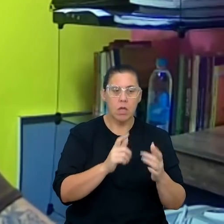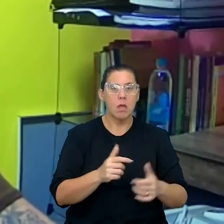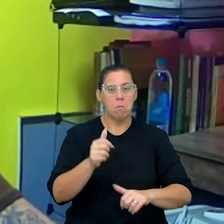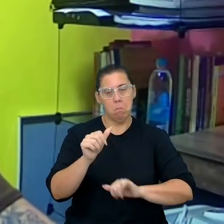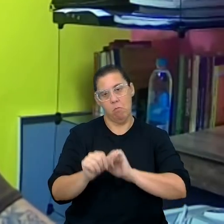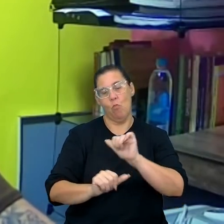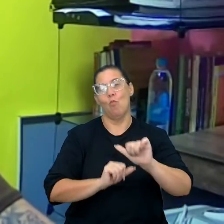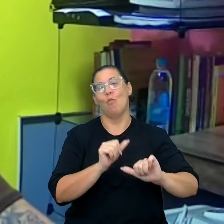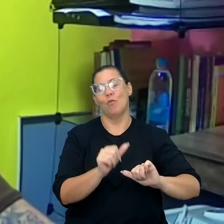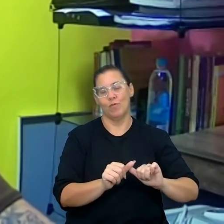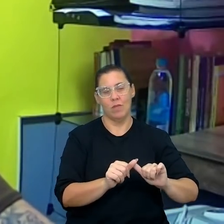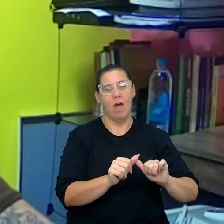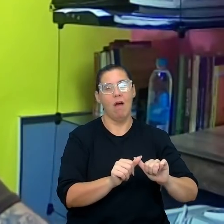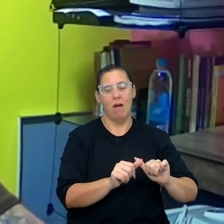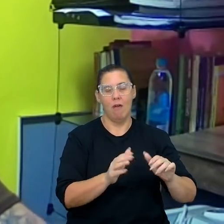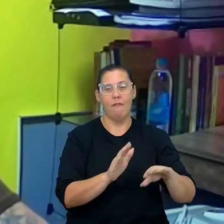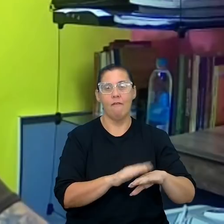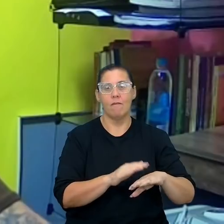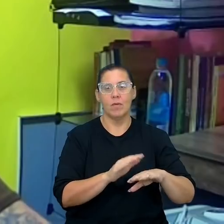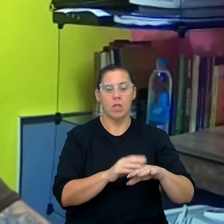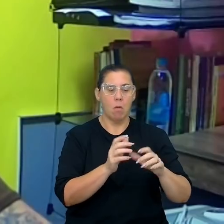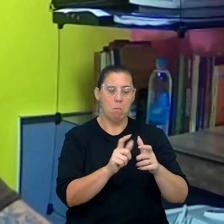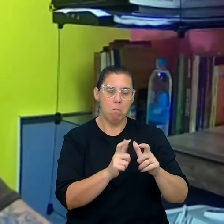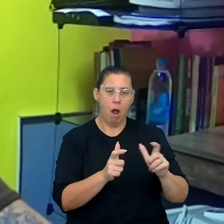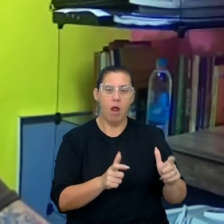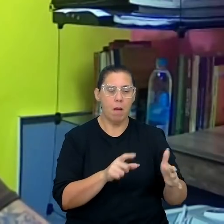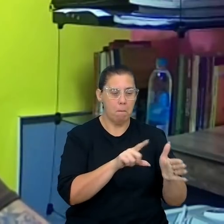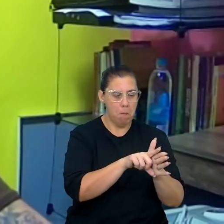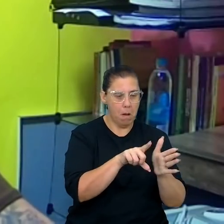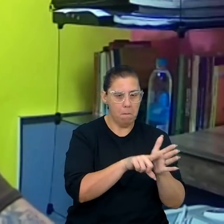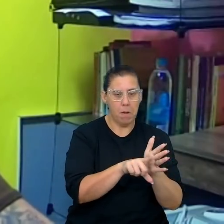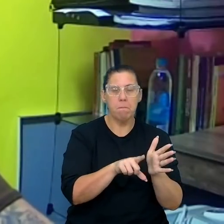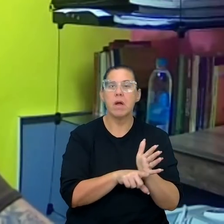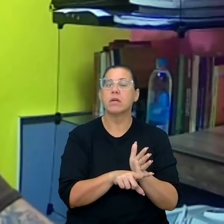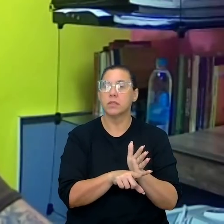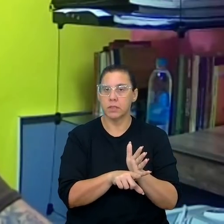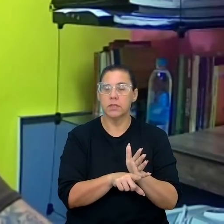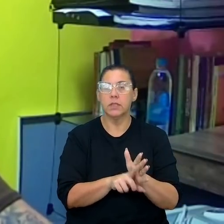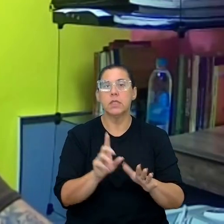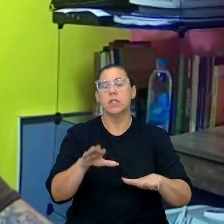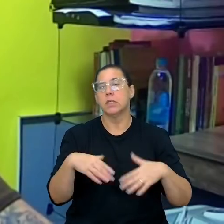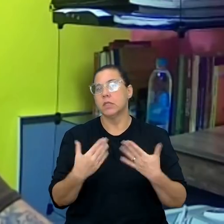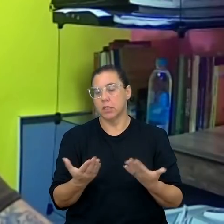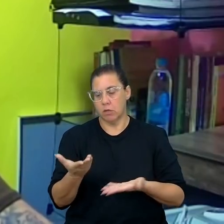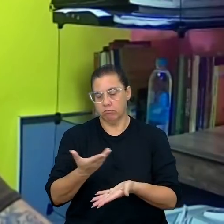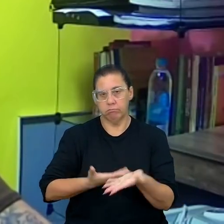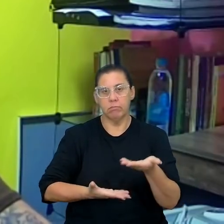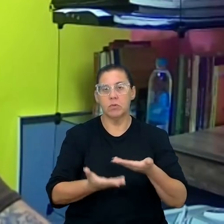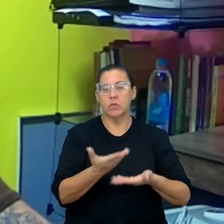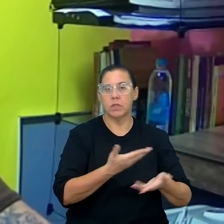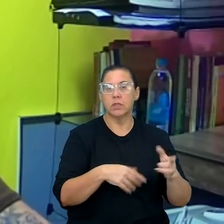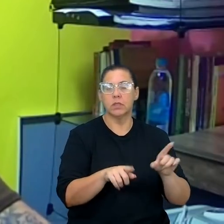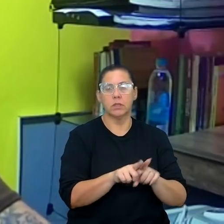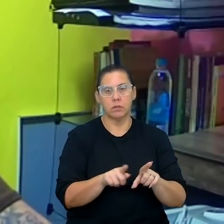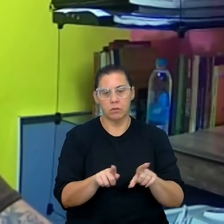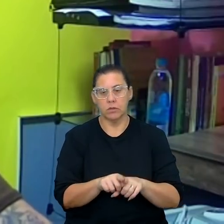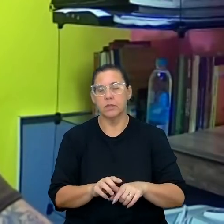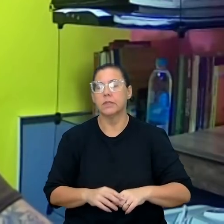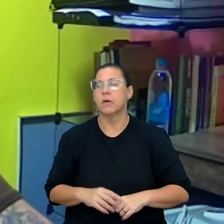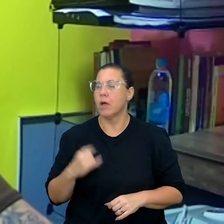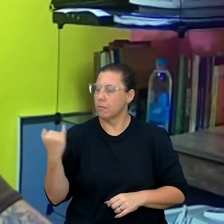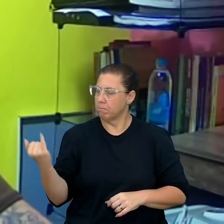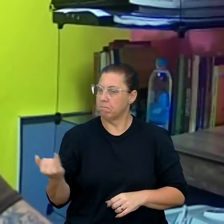ampliar essas perguntas, as boas perguntas, e a questão da socialização, é a cereja do